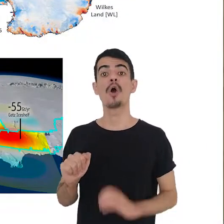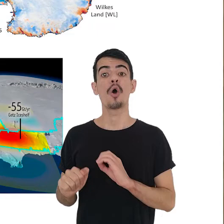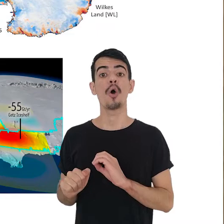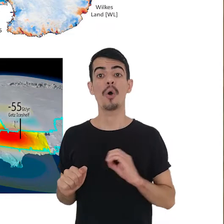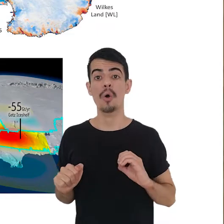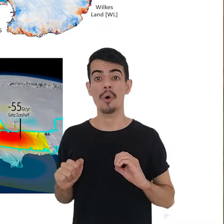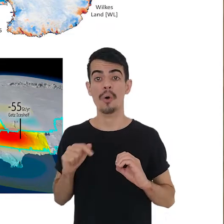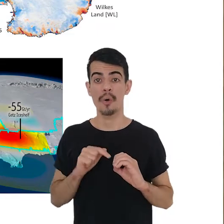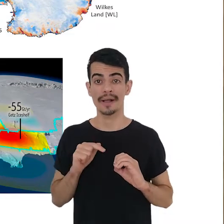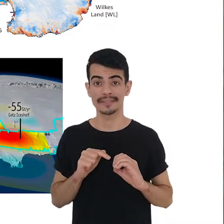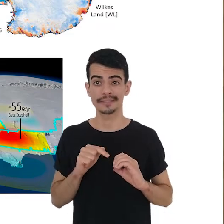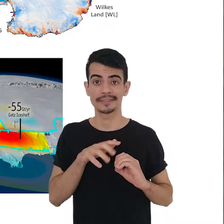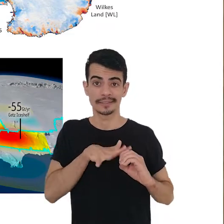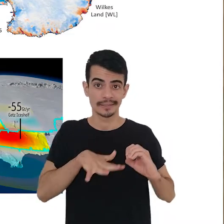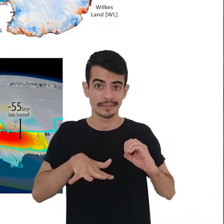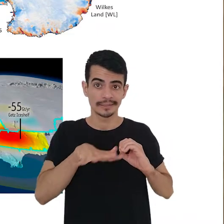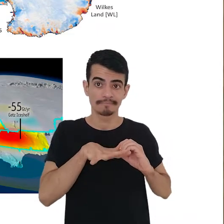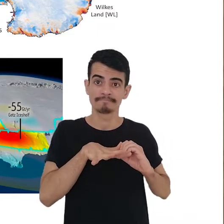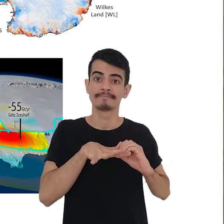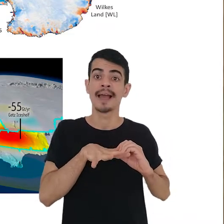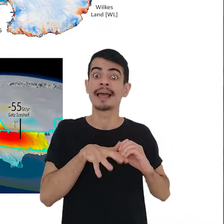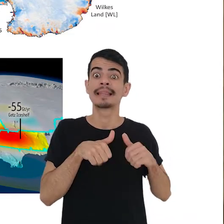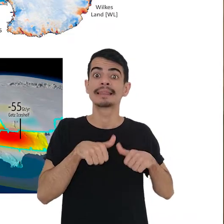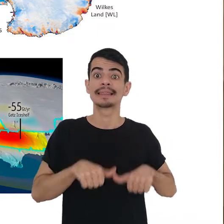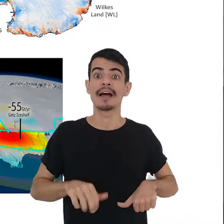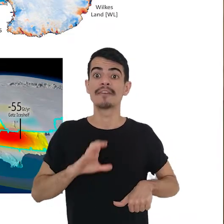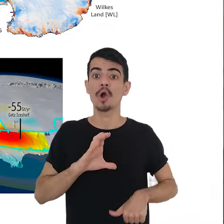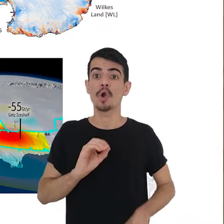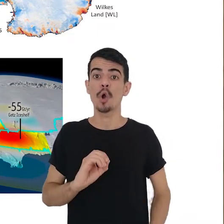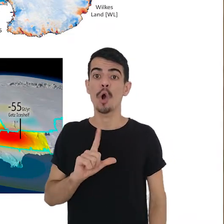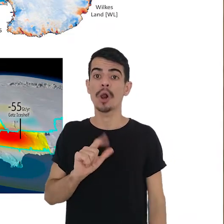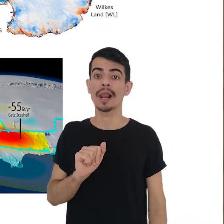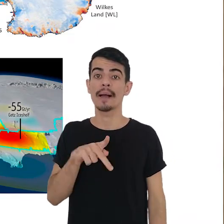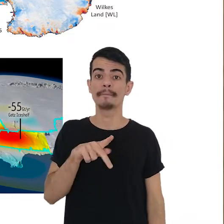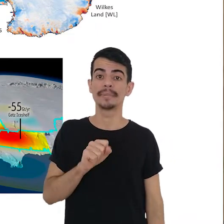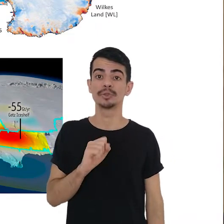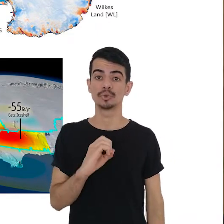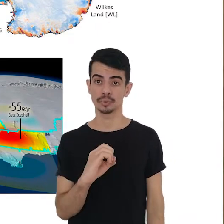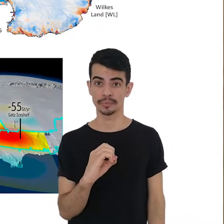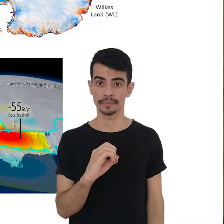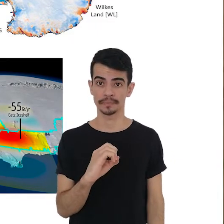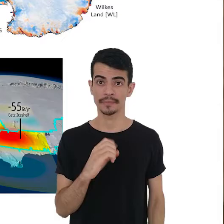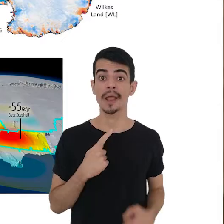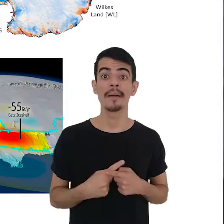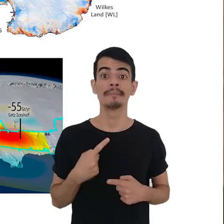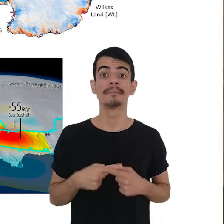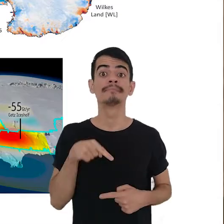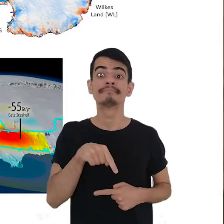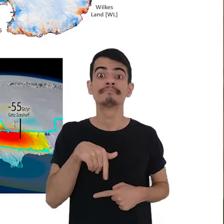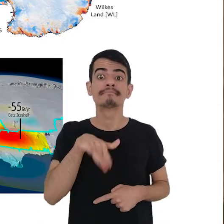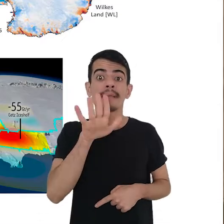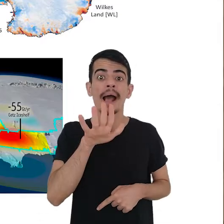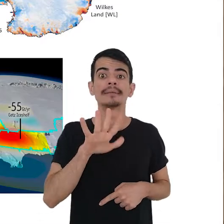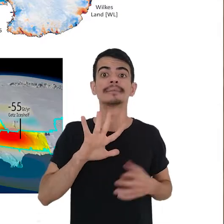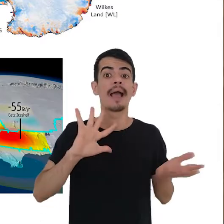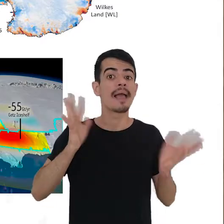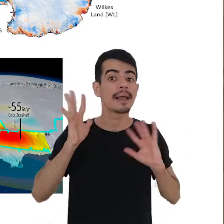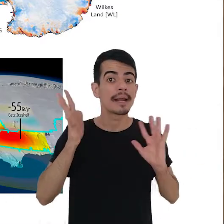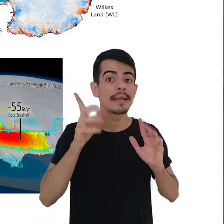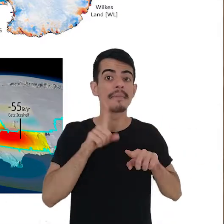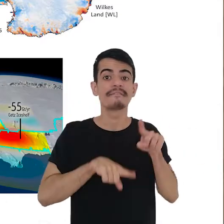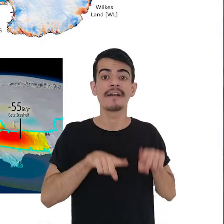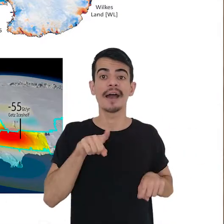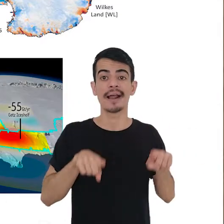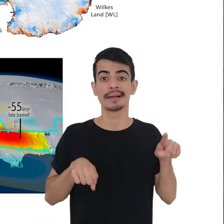Antártica ele é um setor que tem uma altitude menor e responde mais rápido às